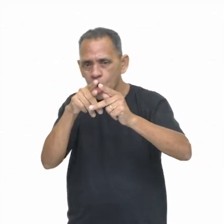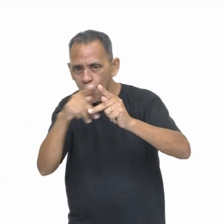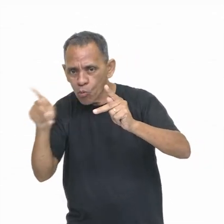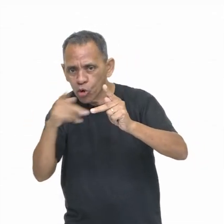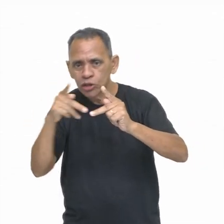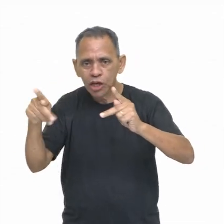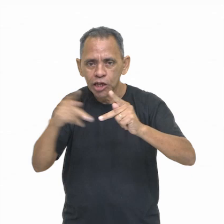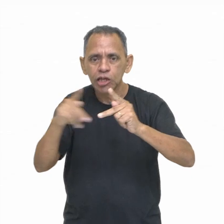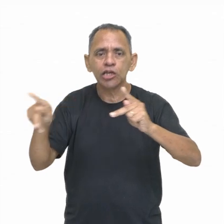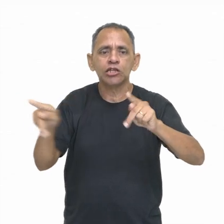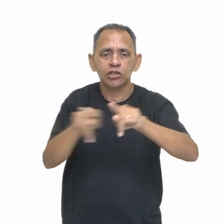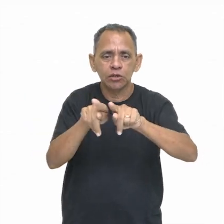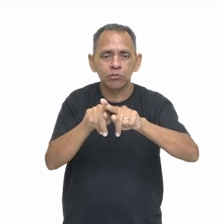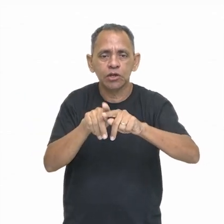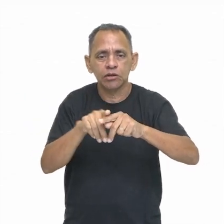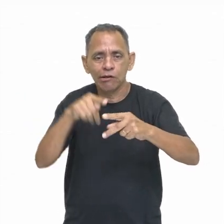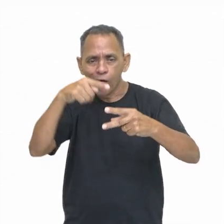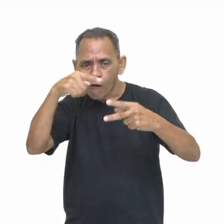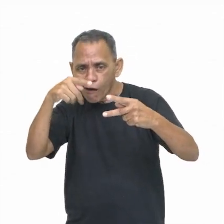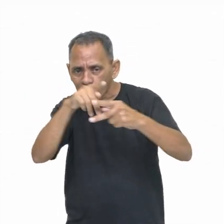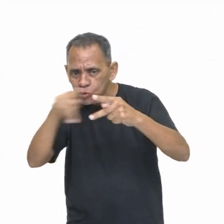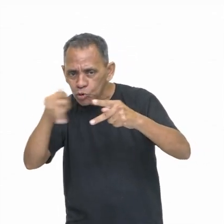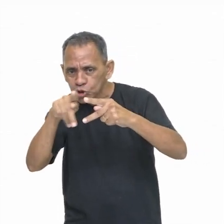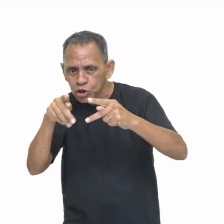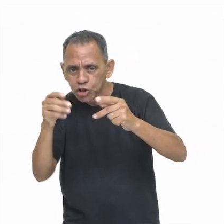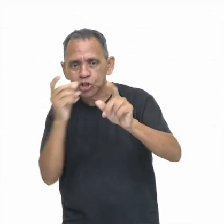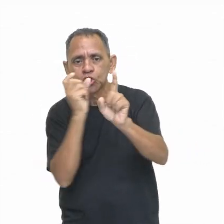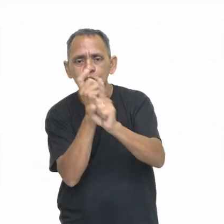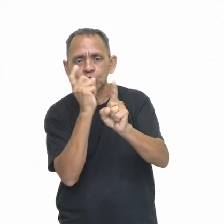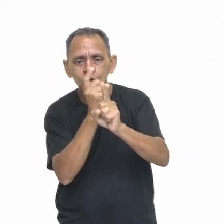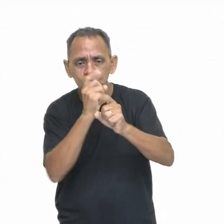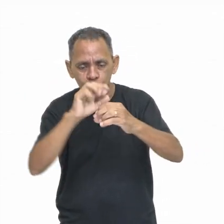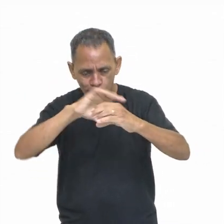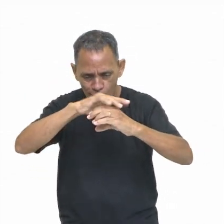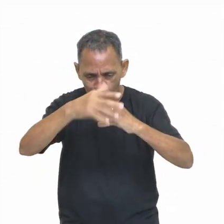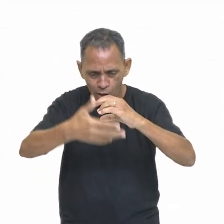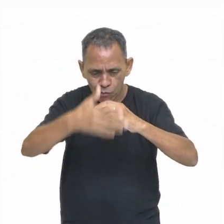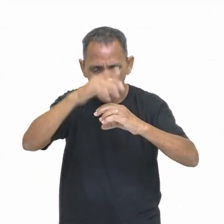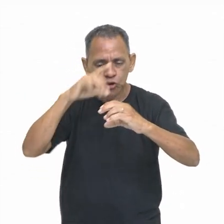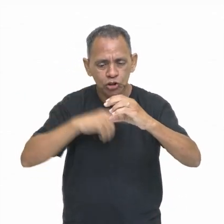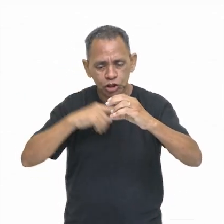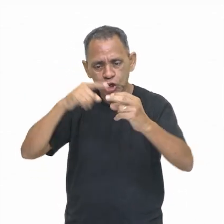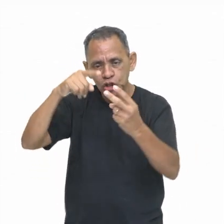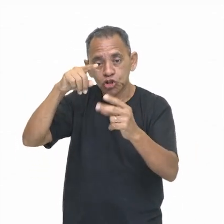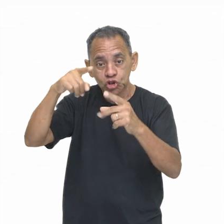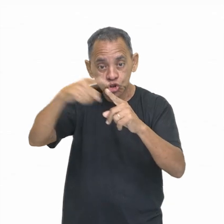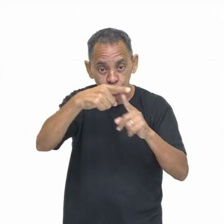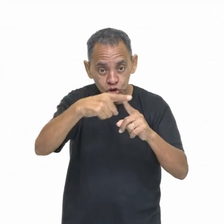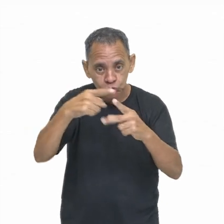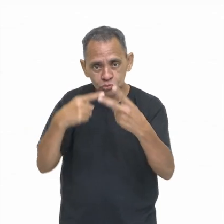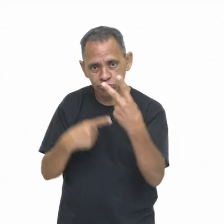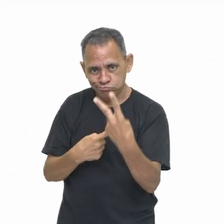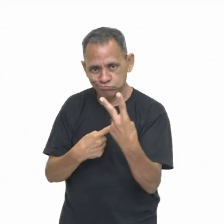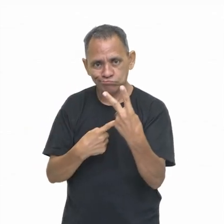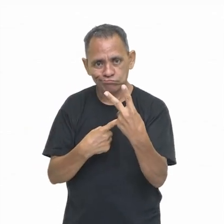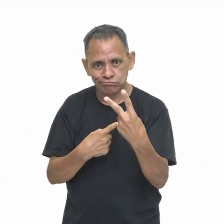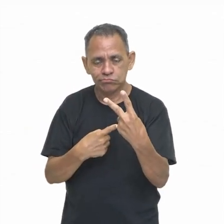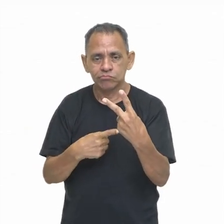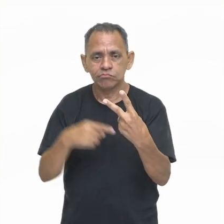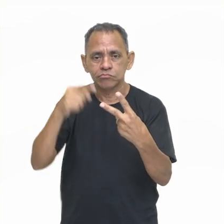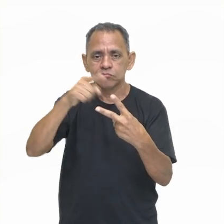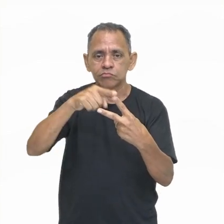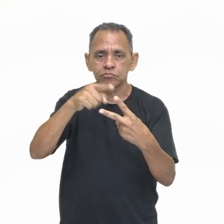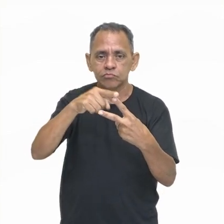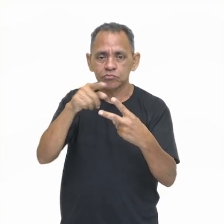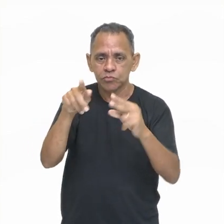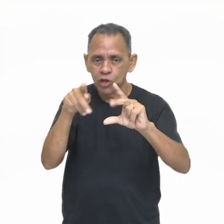essas proteínas que se encontram na membrana, elas podem ser de 2 tipos. Nós temos as